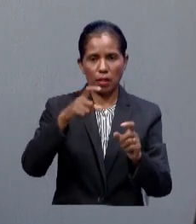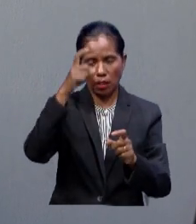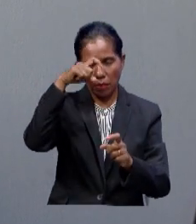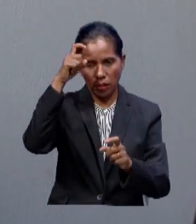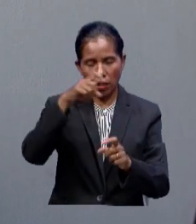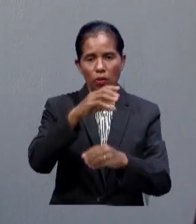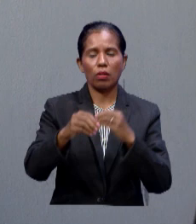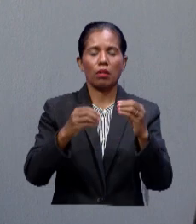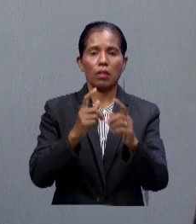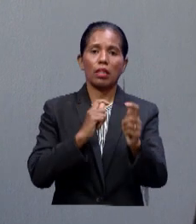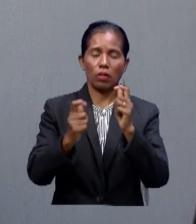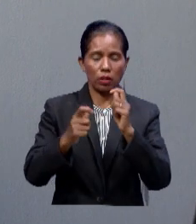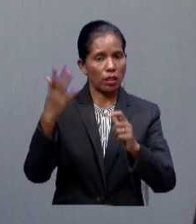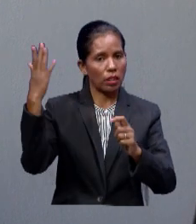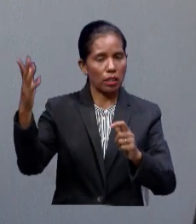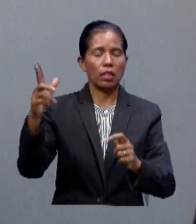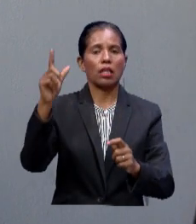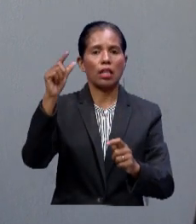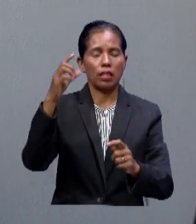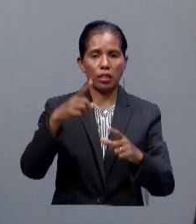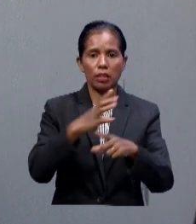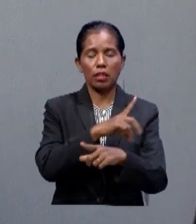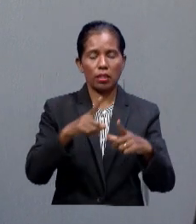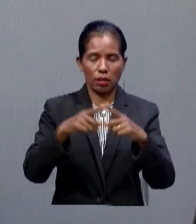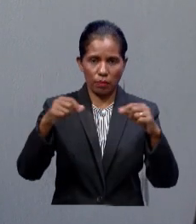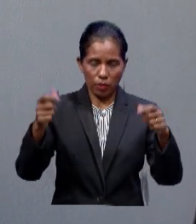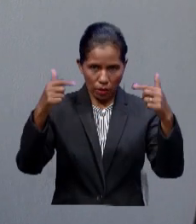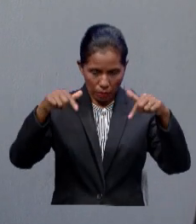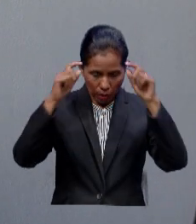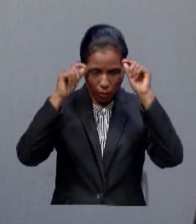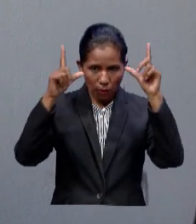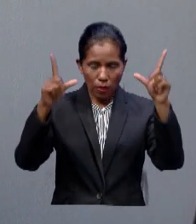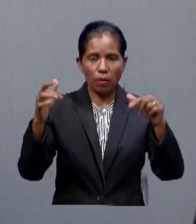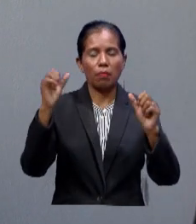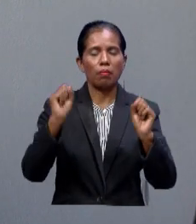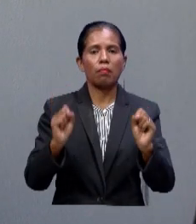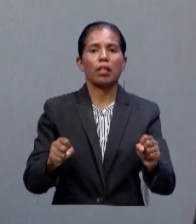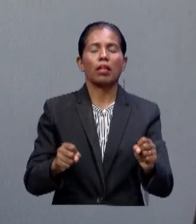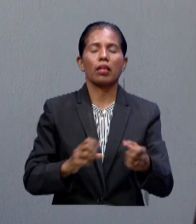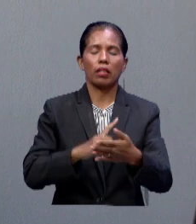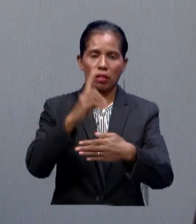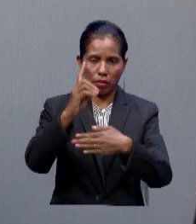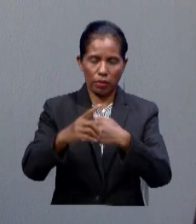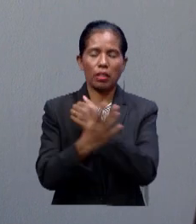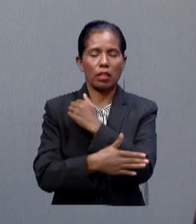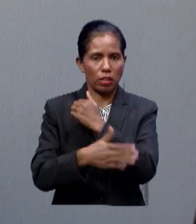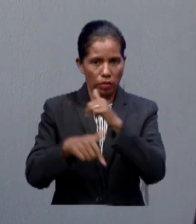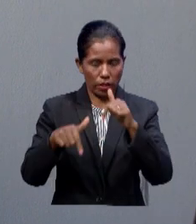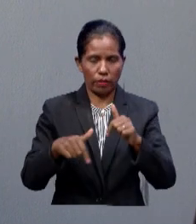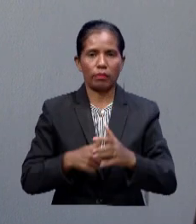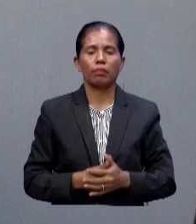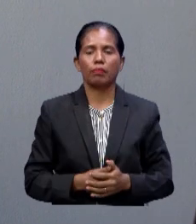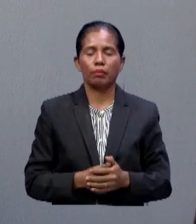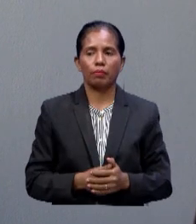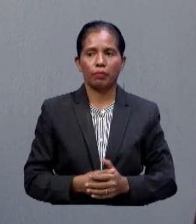ba tecnologia sira Japão. Atu nune wang hira sira fila fala Timor sira sira bele contribui ba iha desenvolvimento país ida neniang. Join